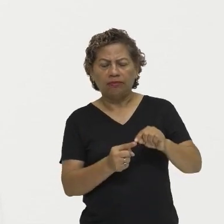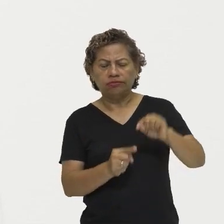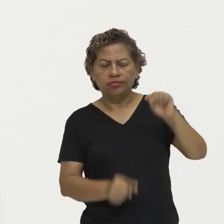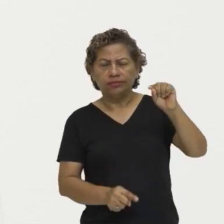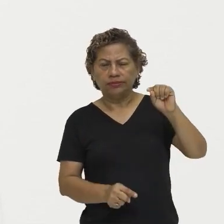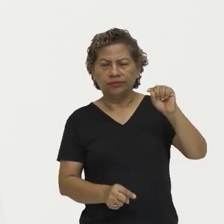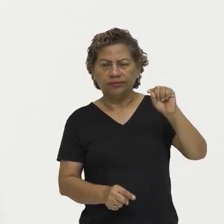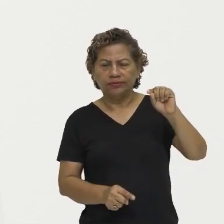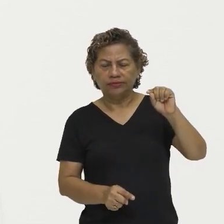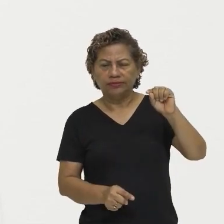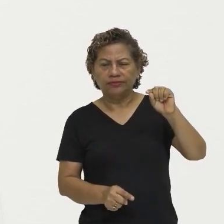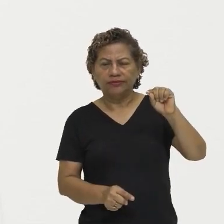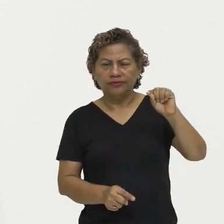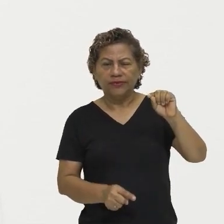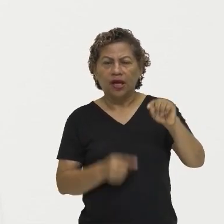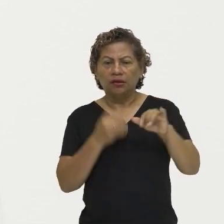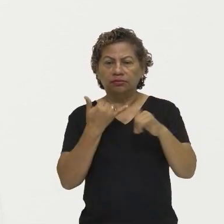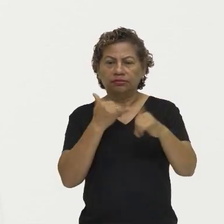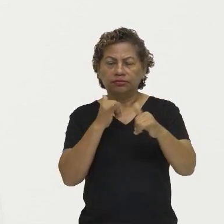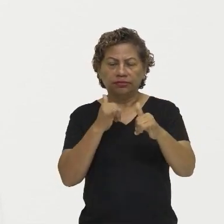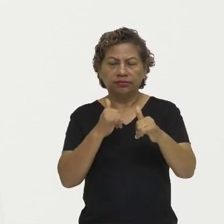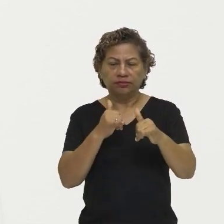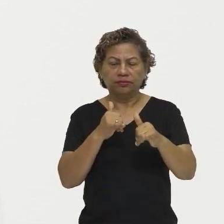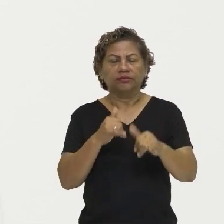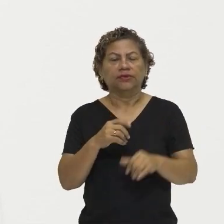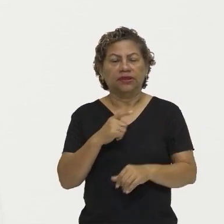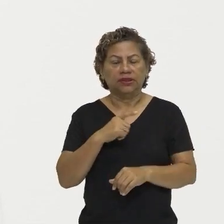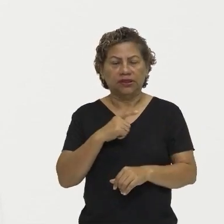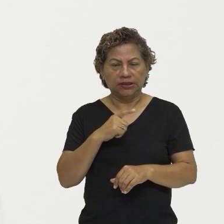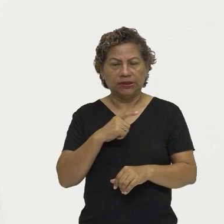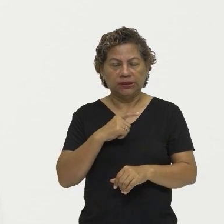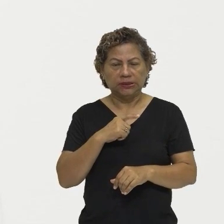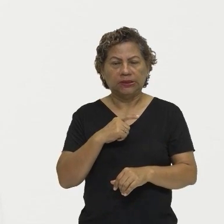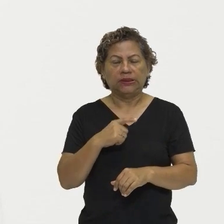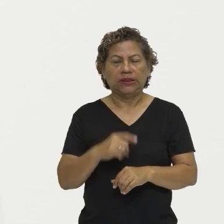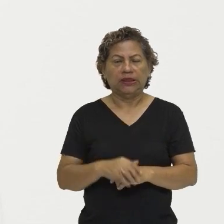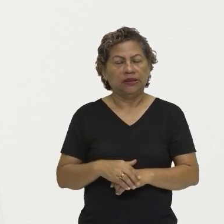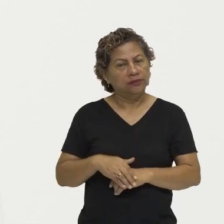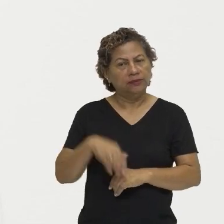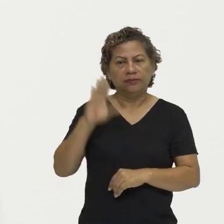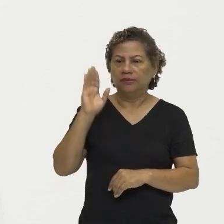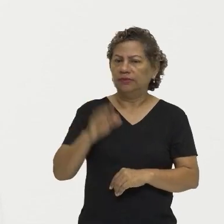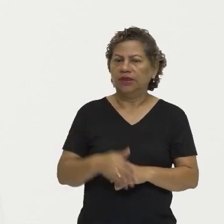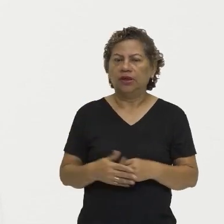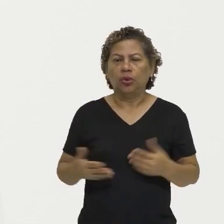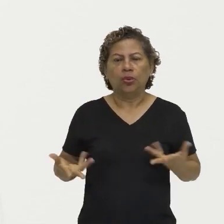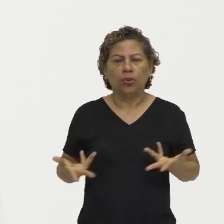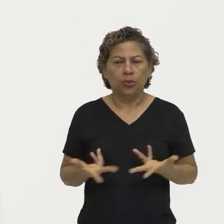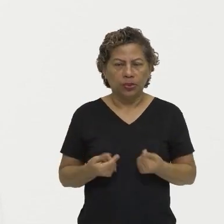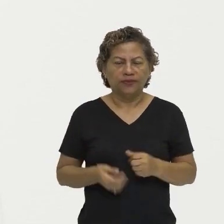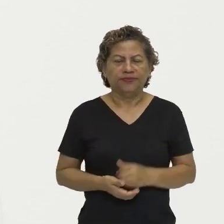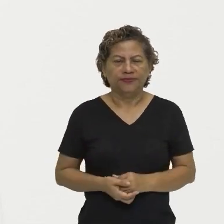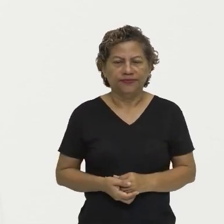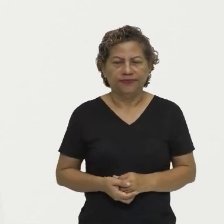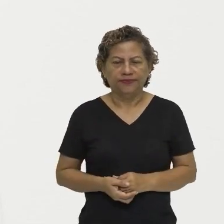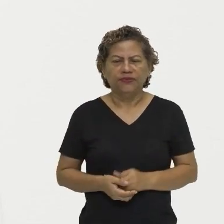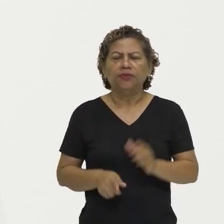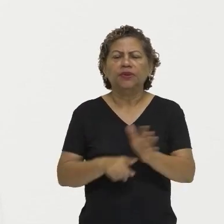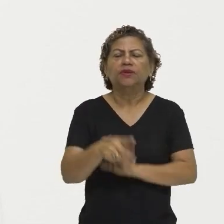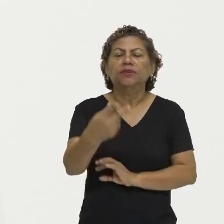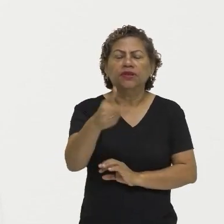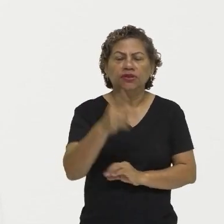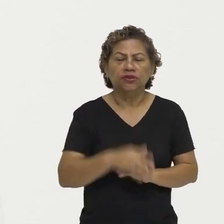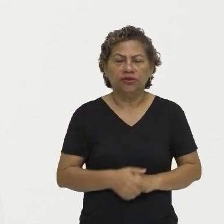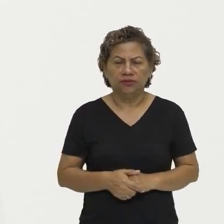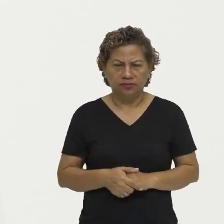da energia potencial gravitacional. Então, se eu perguntasse aqui, por exemplo, nesse esquema, onde o corpo tem